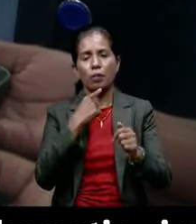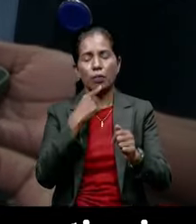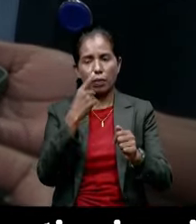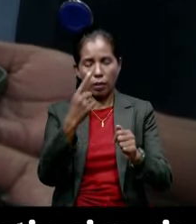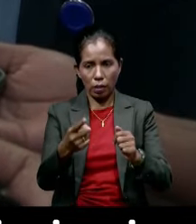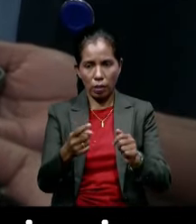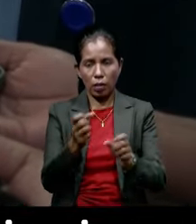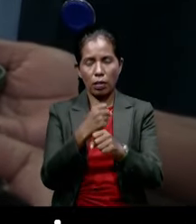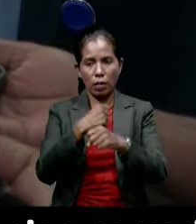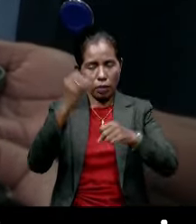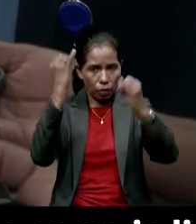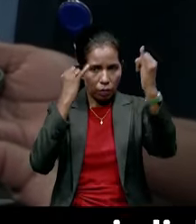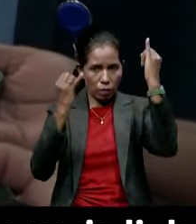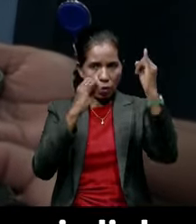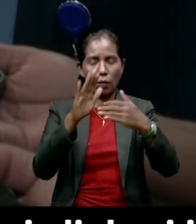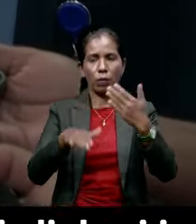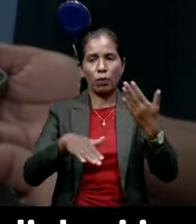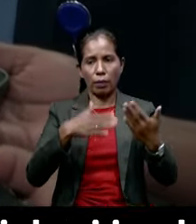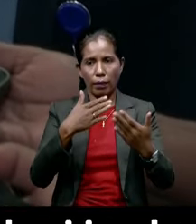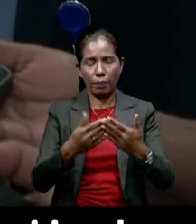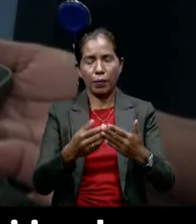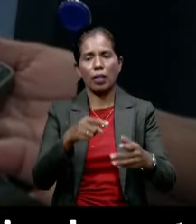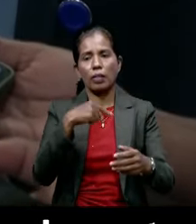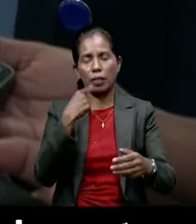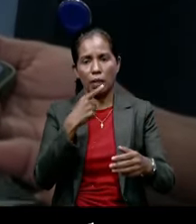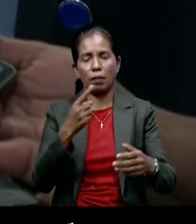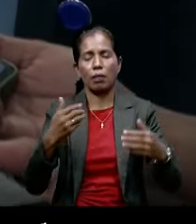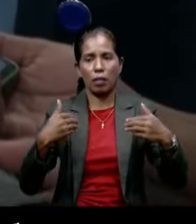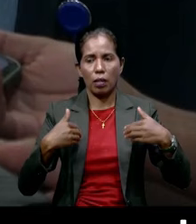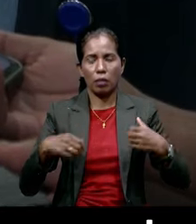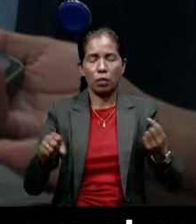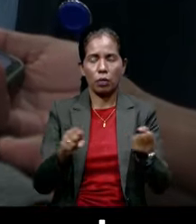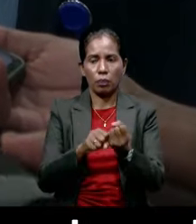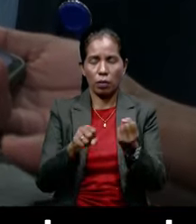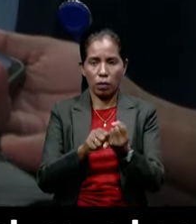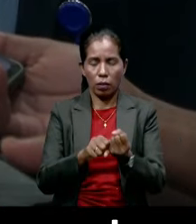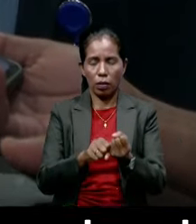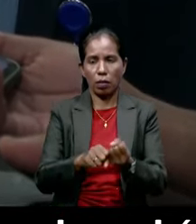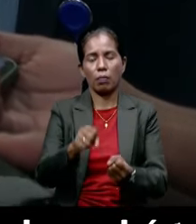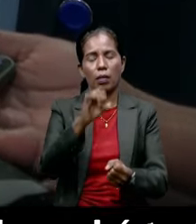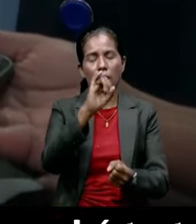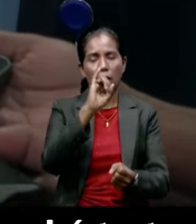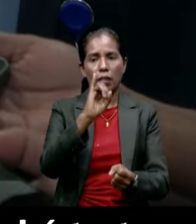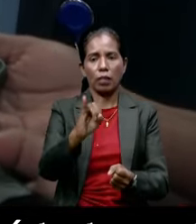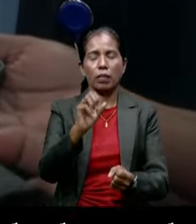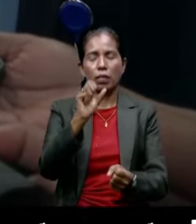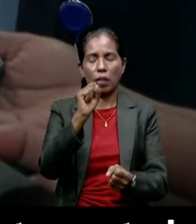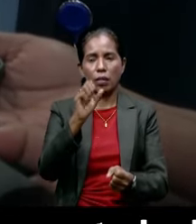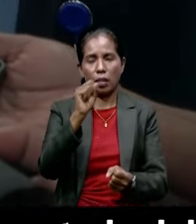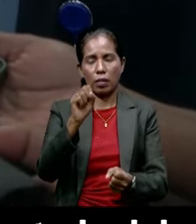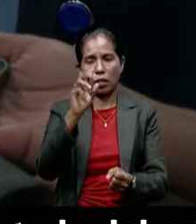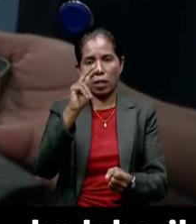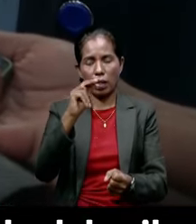halo informasaun ba hotu hotu kata sedet maka halo kontribusaun ba segurança sosial ni ne direito